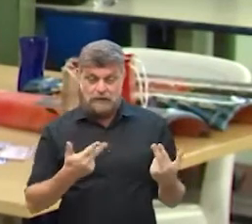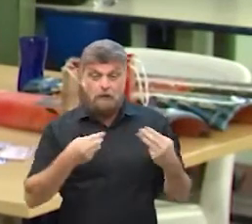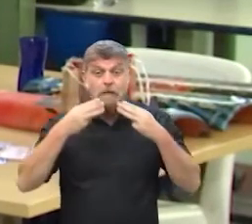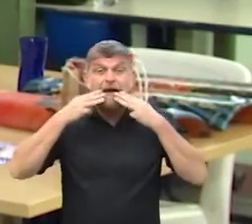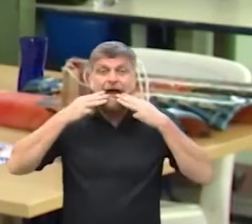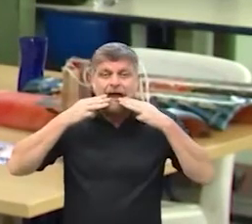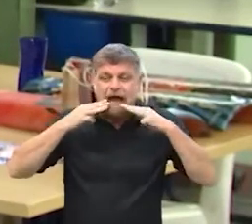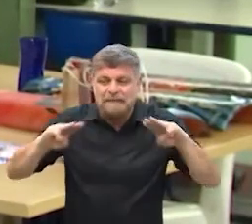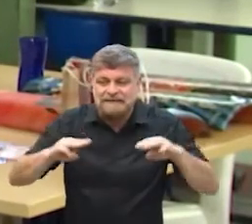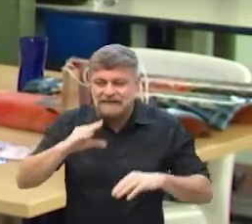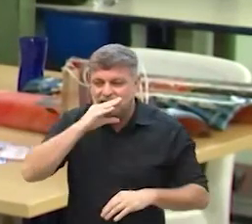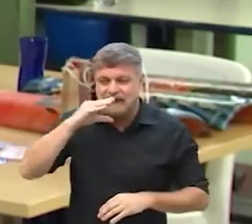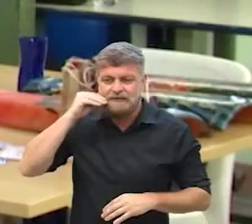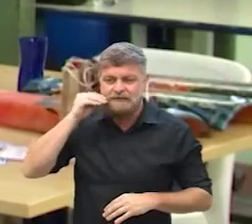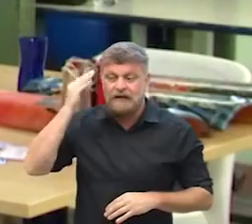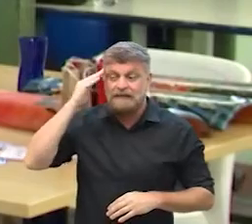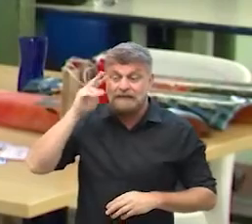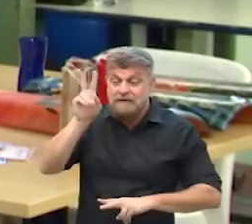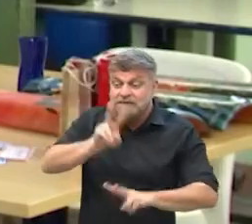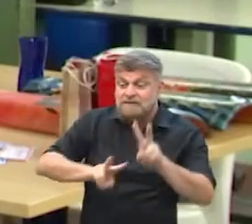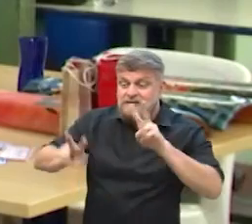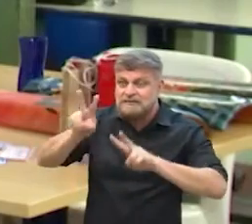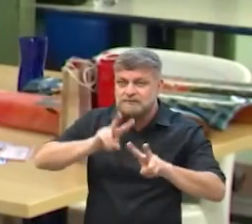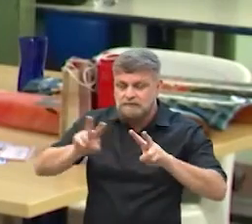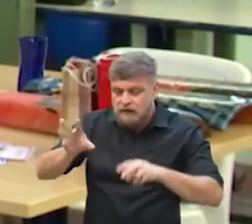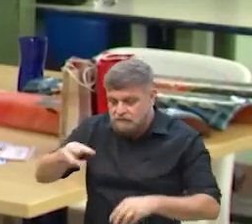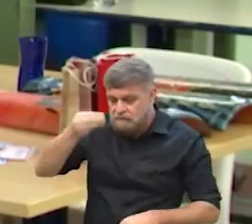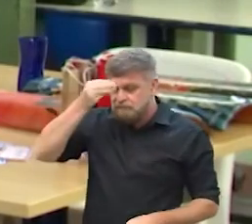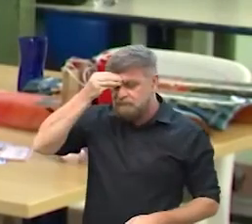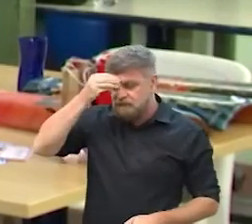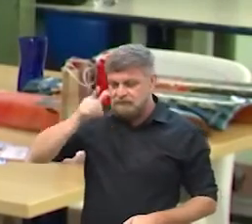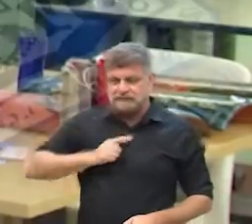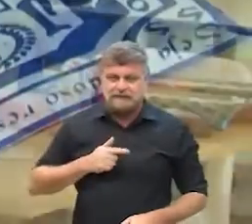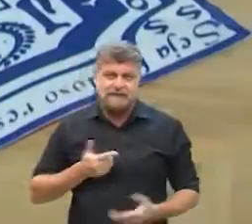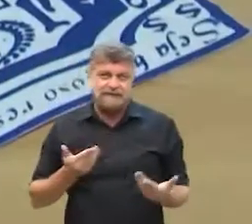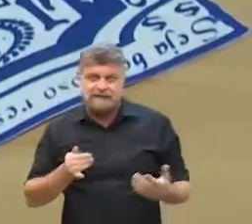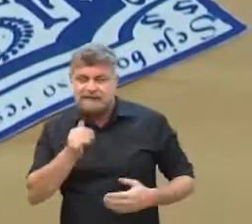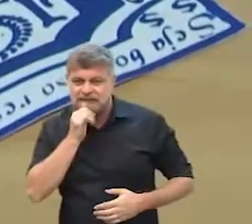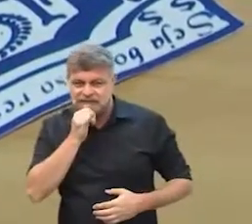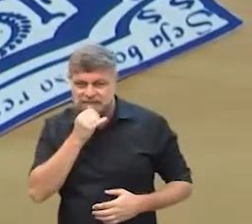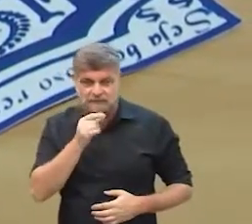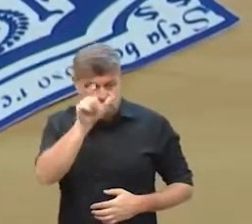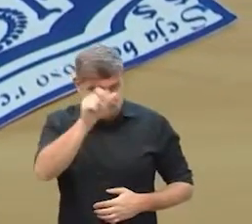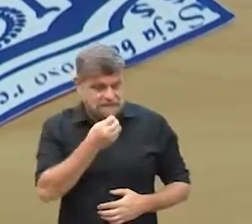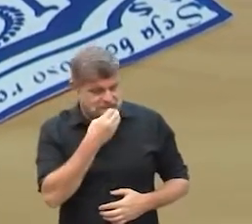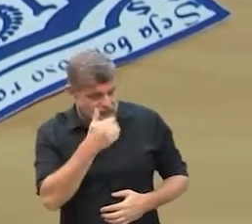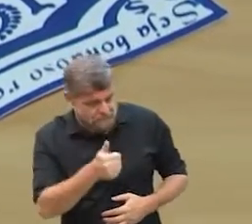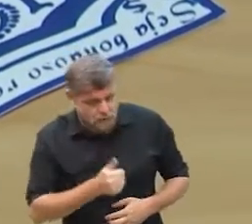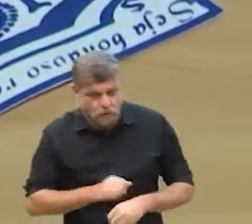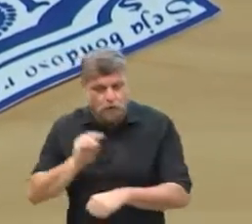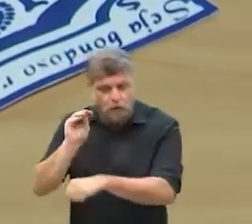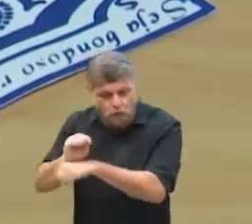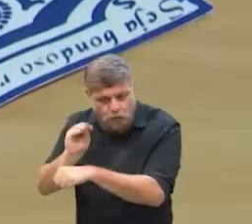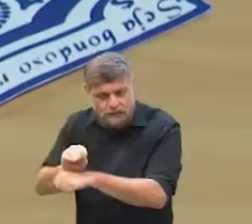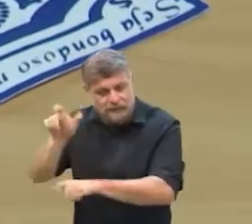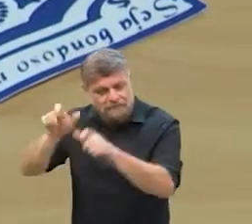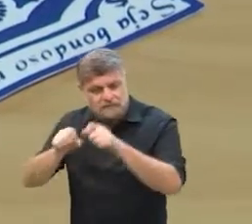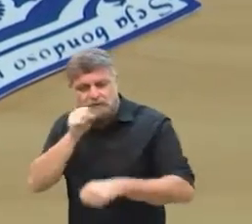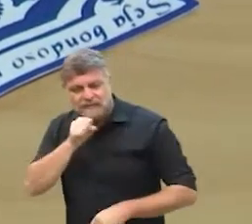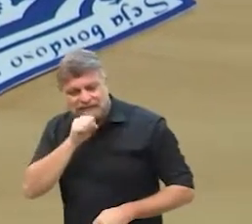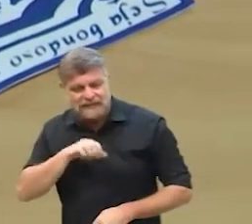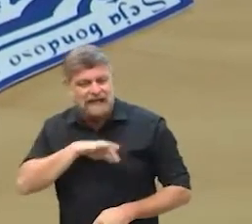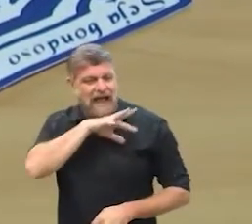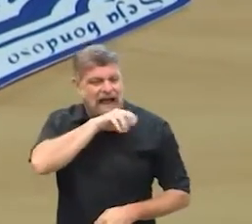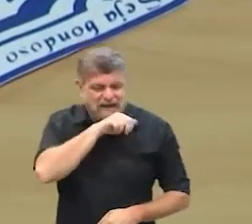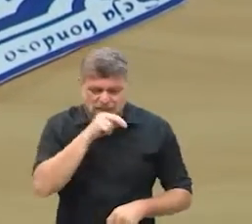combinavam, que inclusive até uma mensagem para eles, né? Porque o adolescente, ele entende muito no visual, né? Então tem: seja bondoso, respeite o idoso, quem maltrata um animal